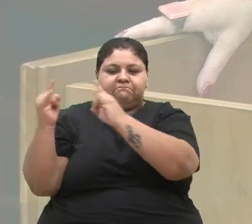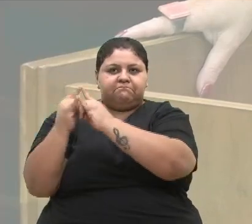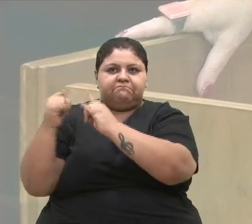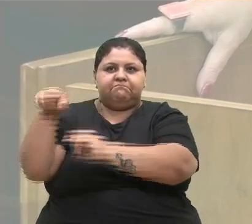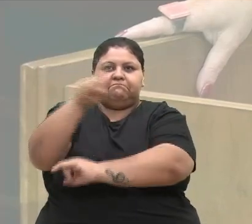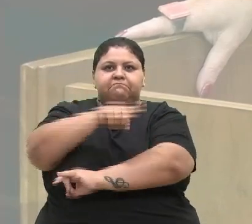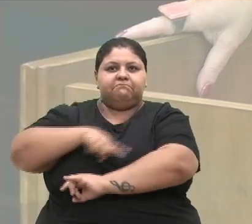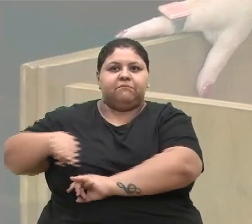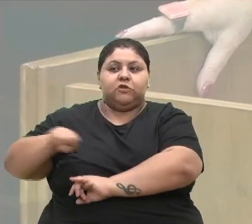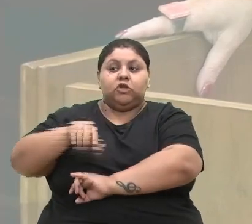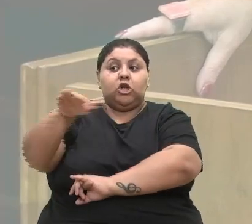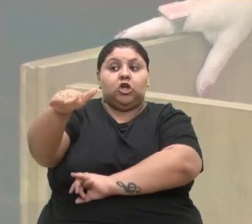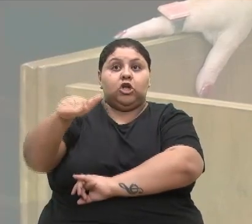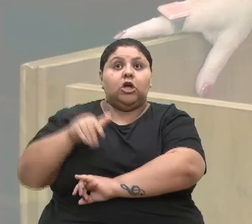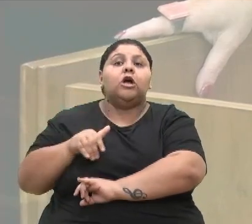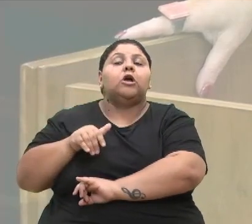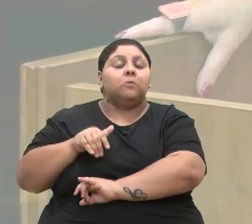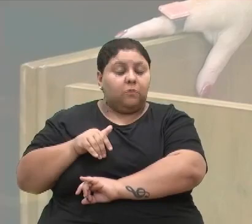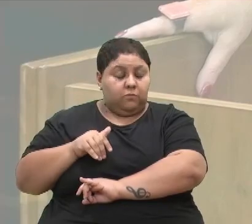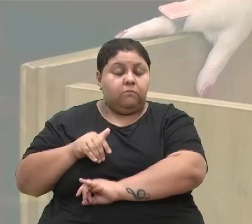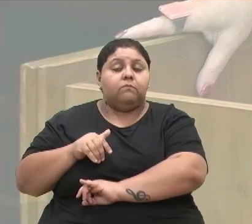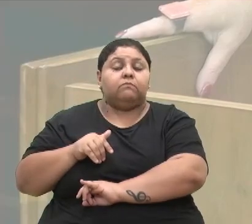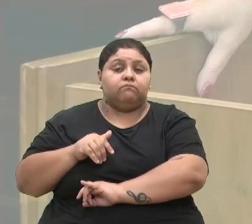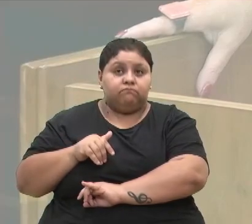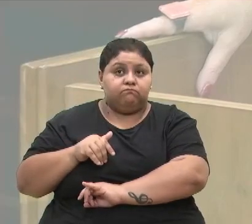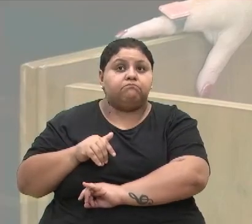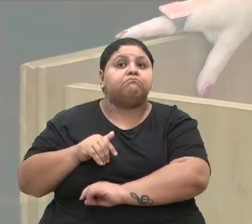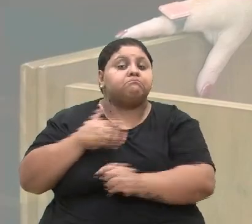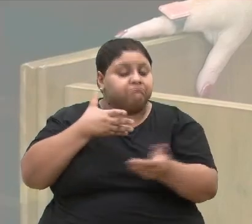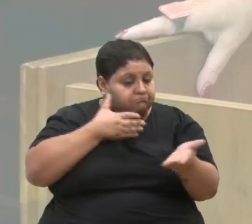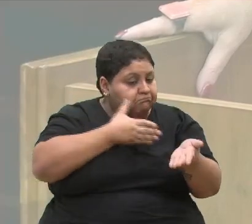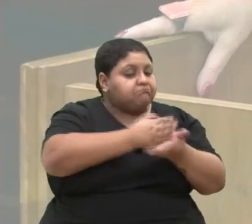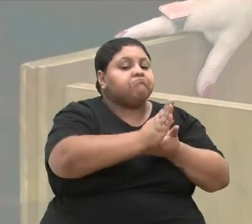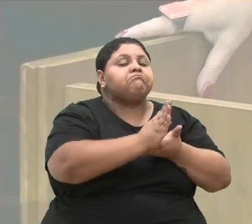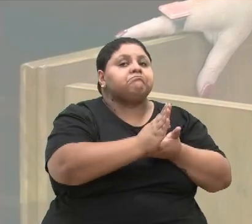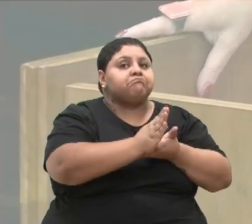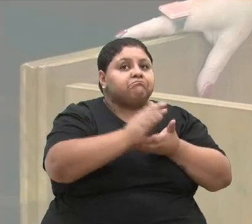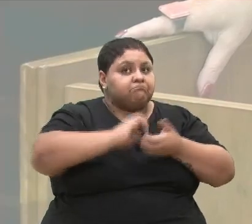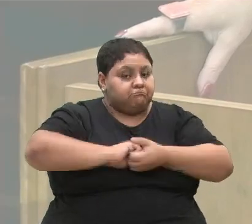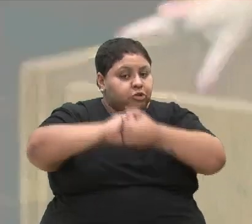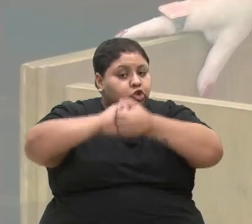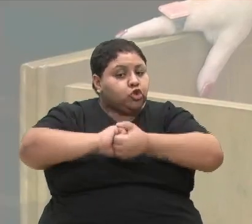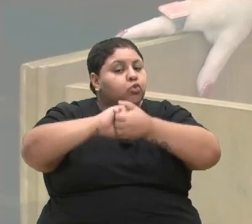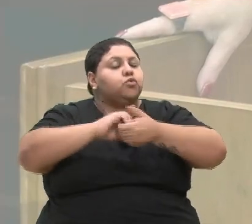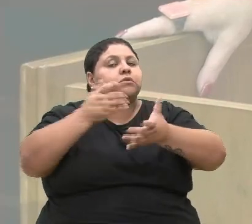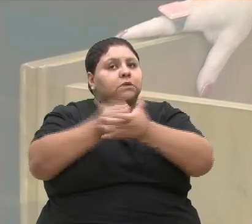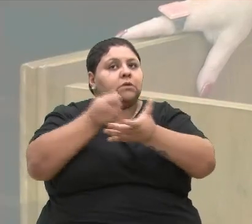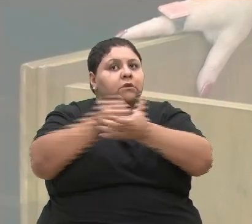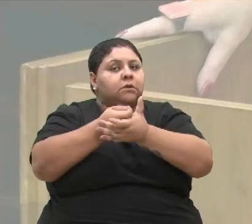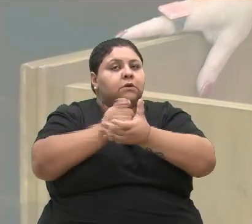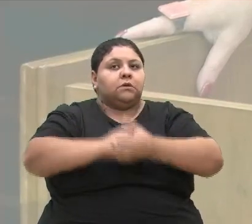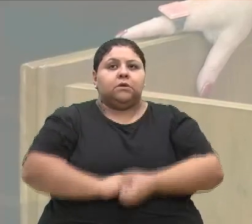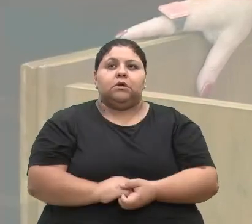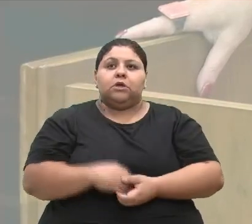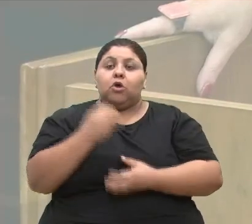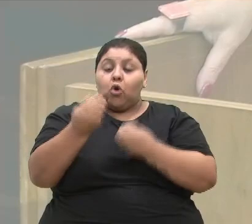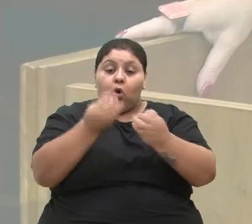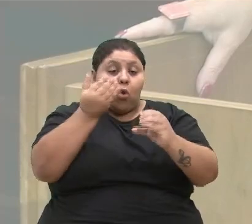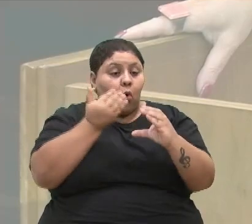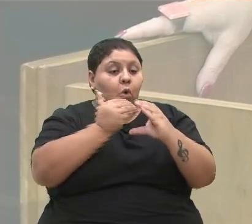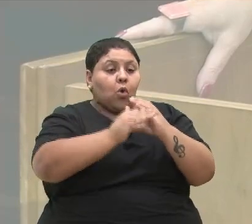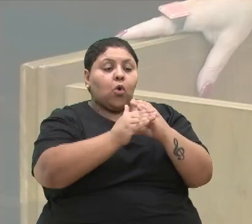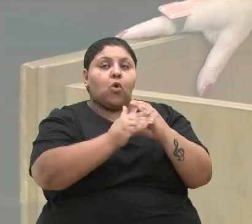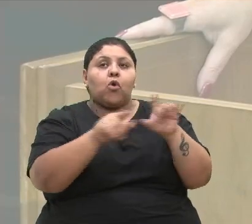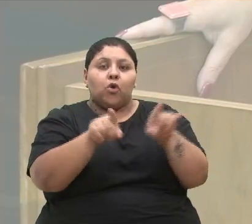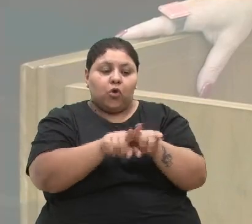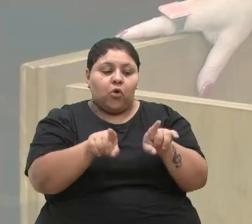nós convidamos se mostraram favoráveis e parceiras da luta. Como encaminhamento,